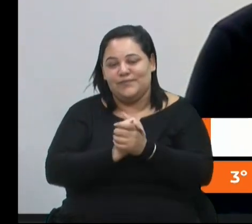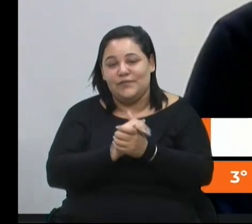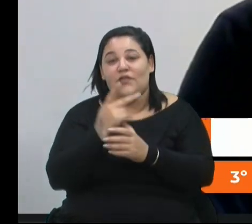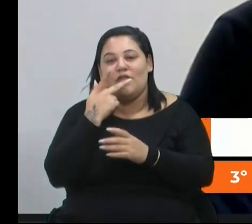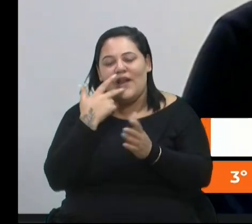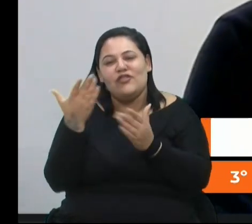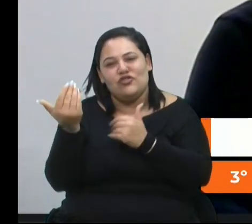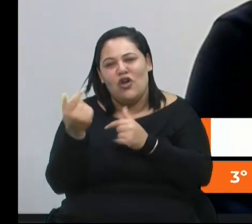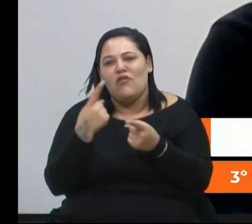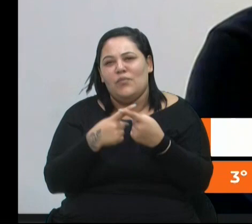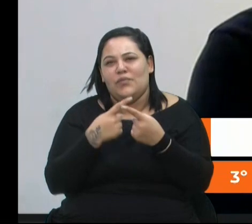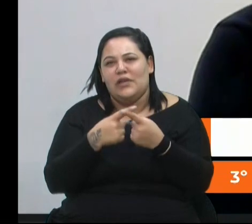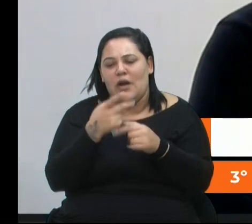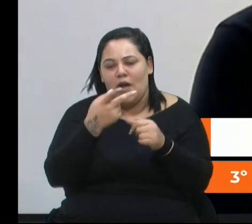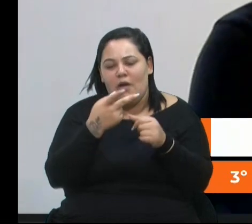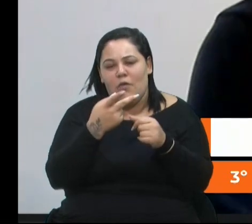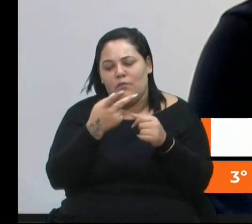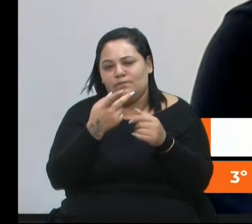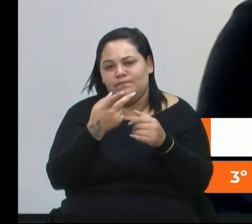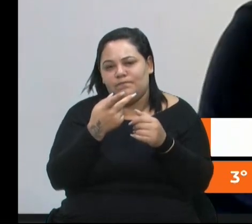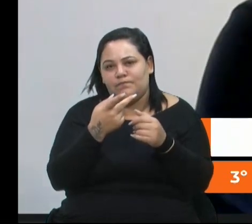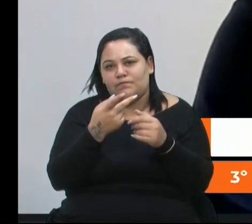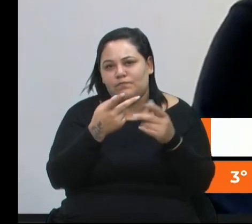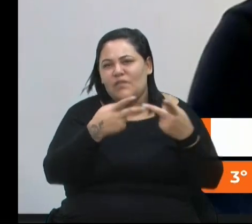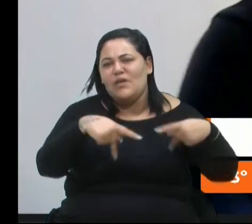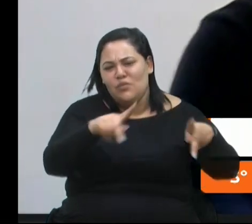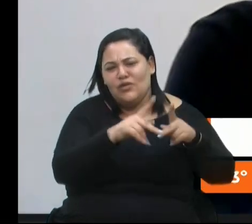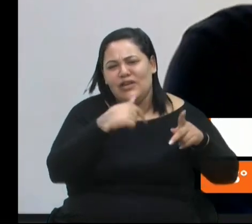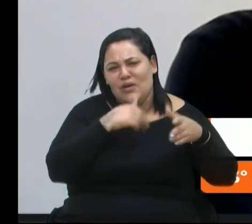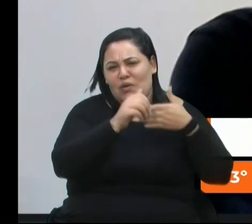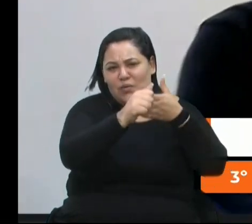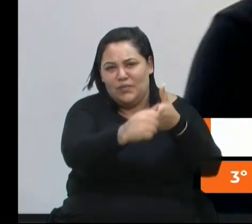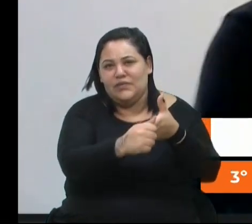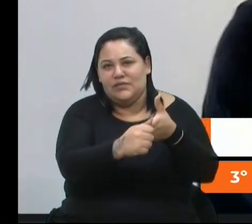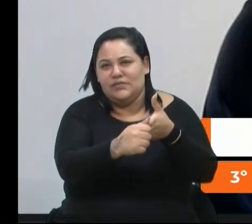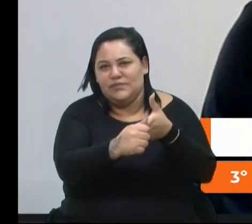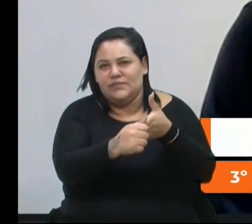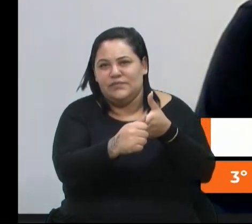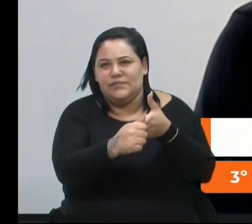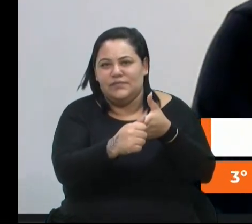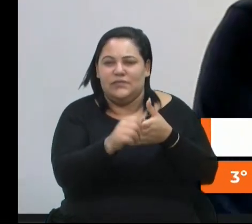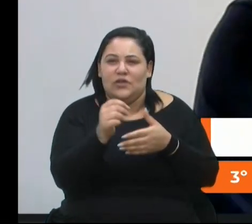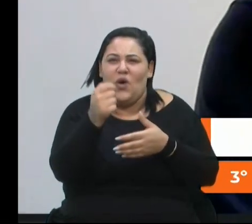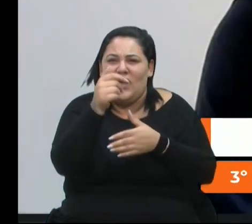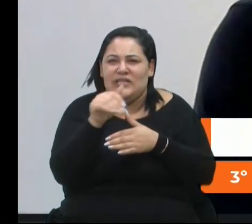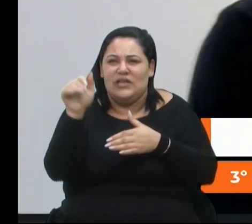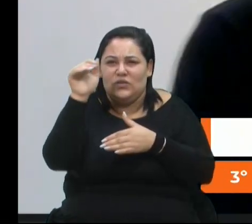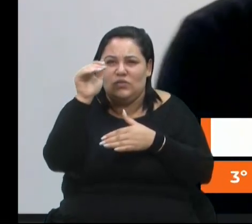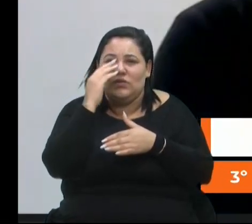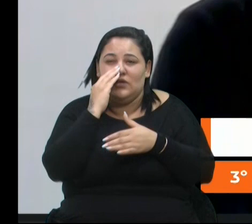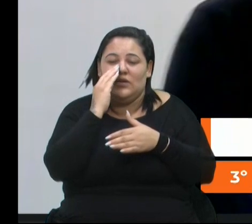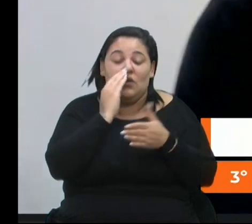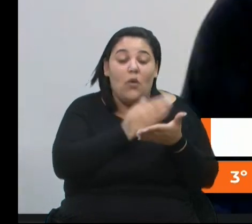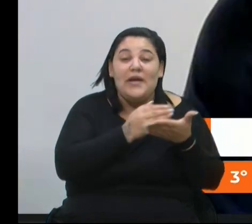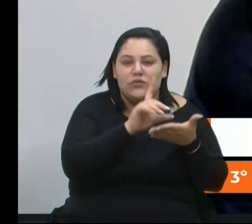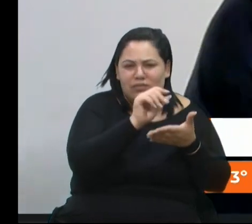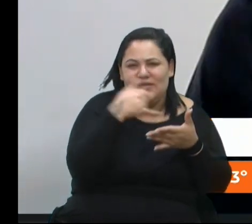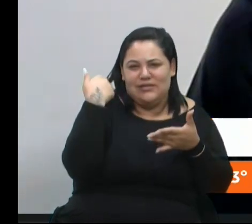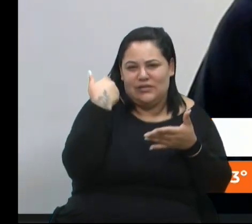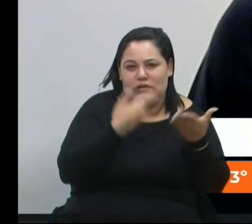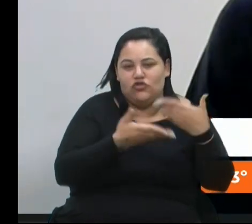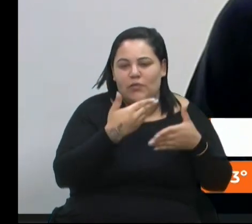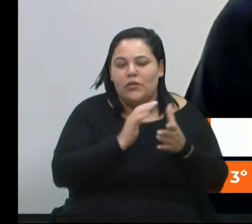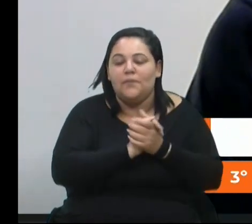adolescente porque é o público que eu acompanho, né? Eu acompanho a parte... Na realidade, pré-adolescente eu já acompanho também, e a partir dos 10 anos.